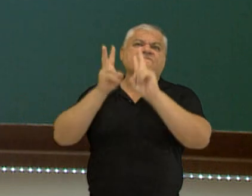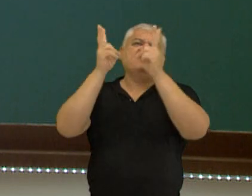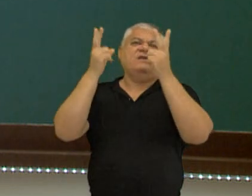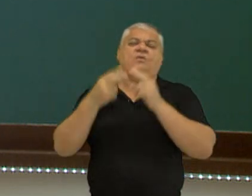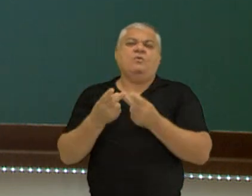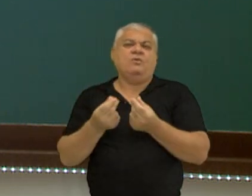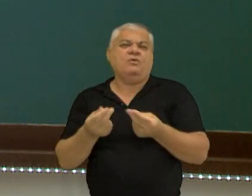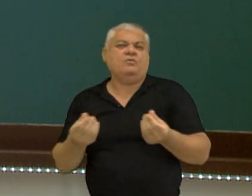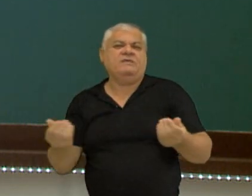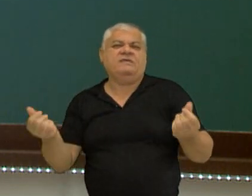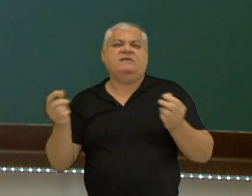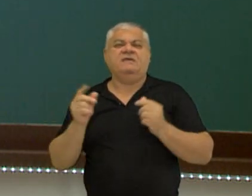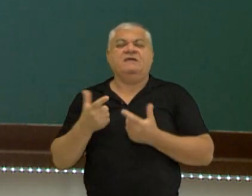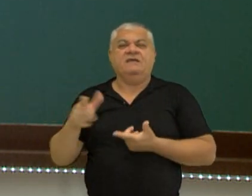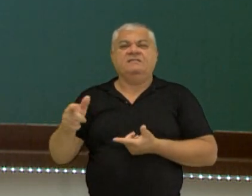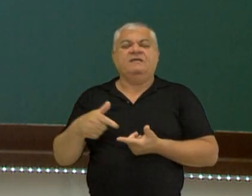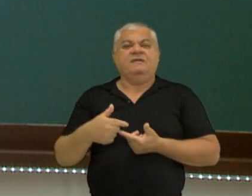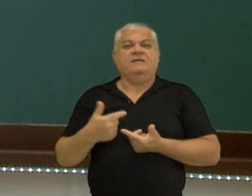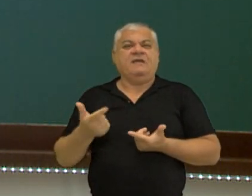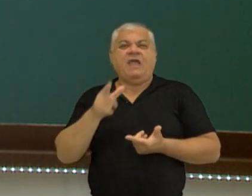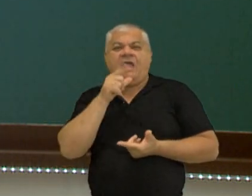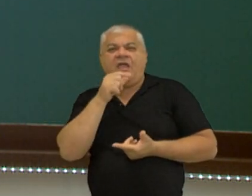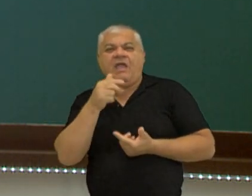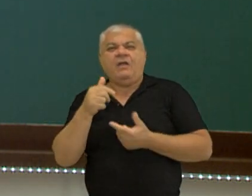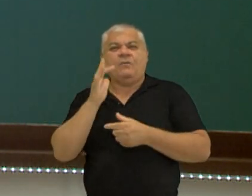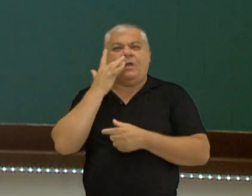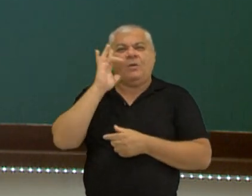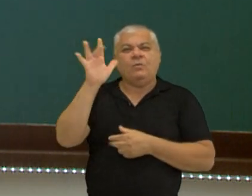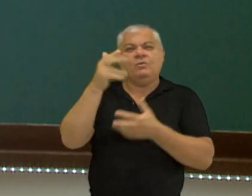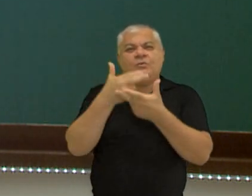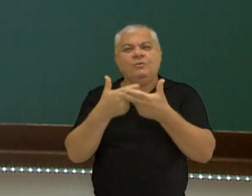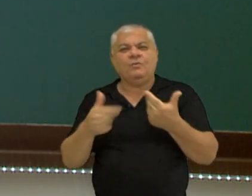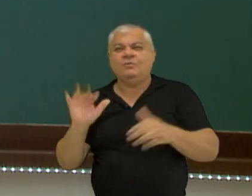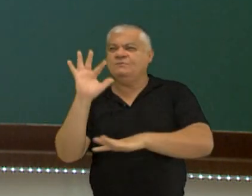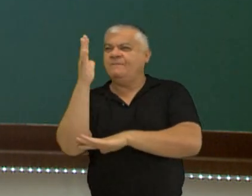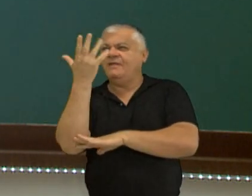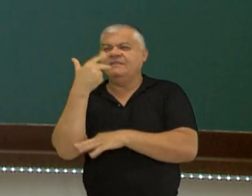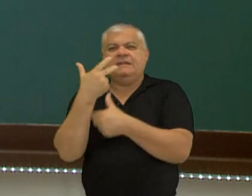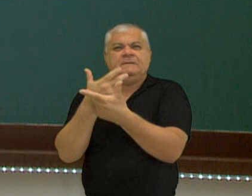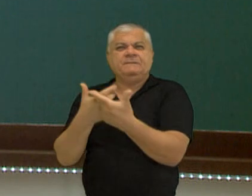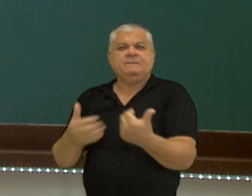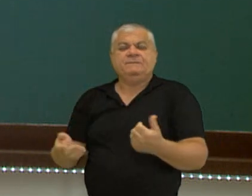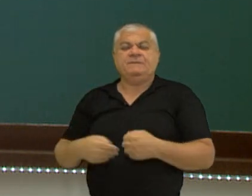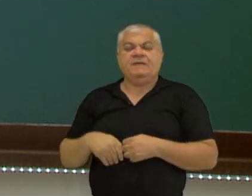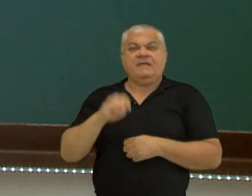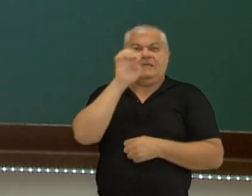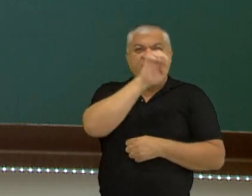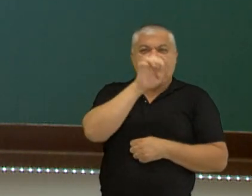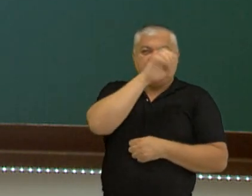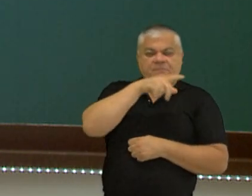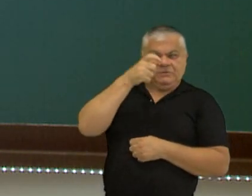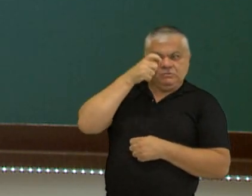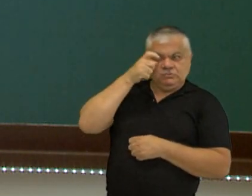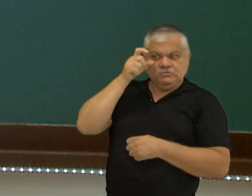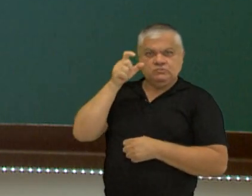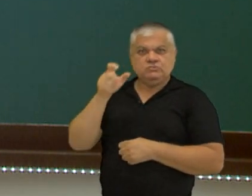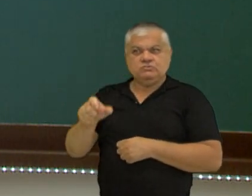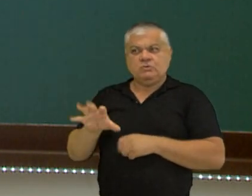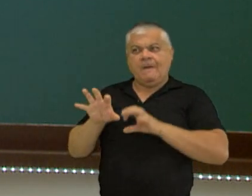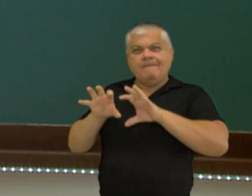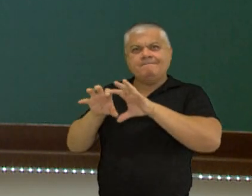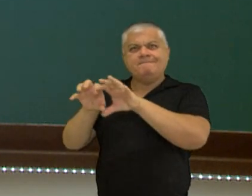minerais, e isso atraiu a exploração de outras partes do mundo, principalmente dos europeus, que foram para o continente